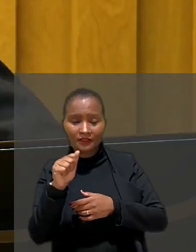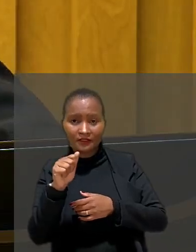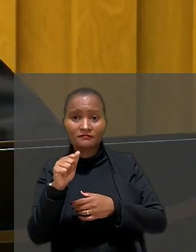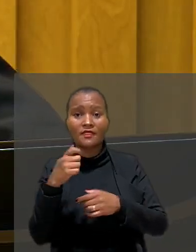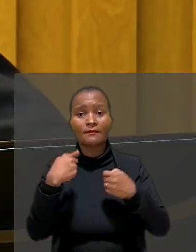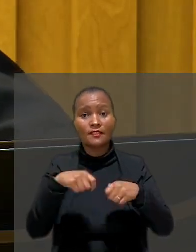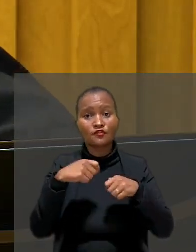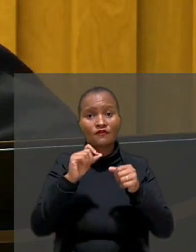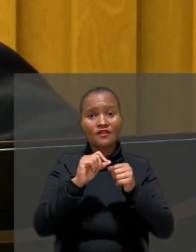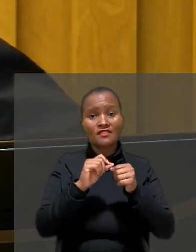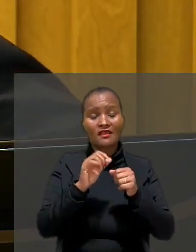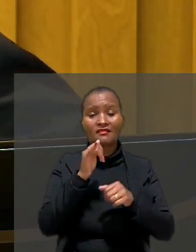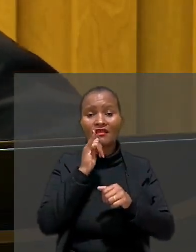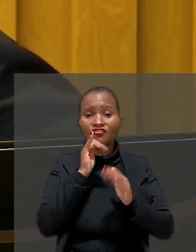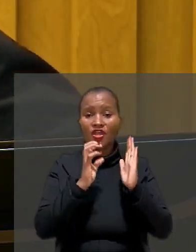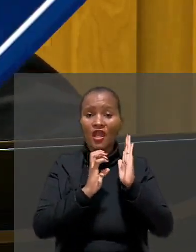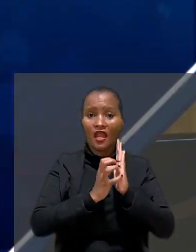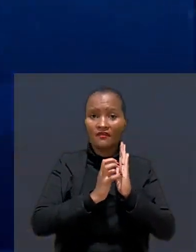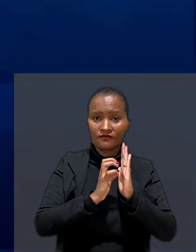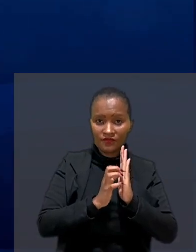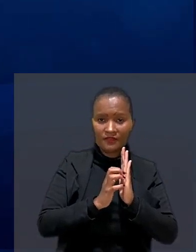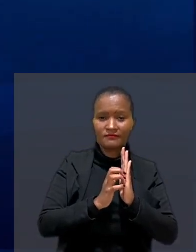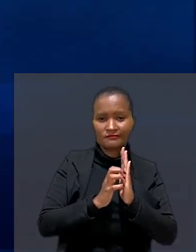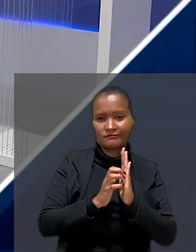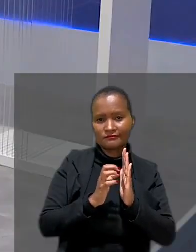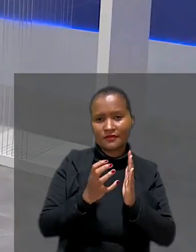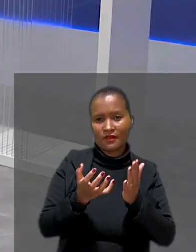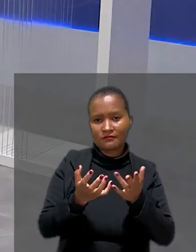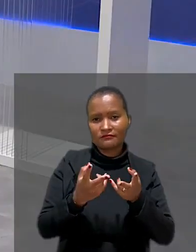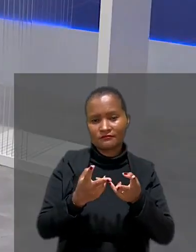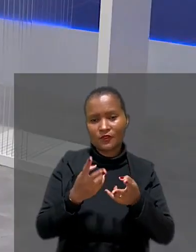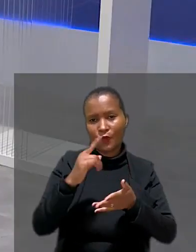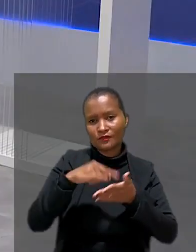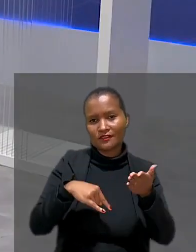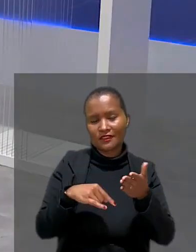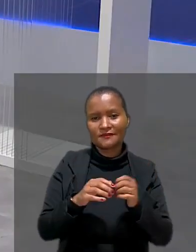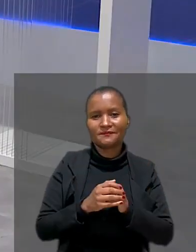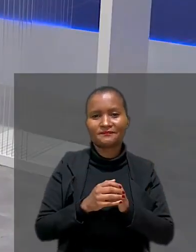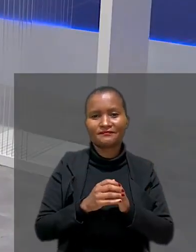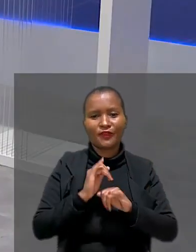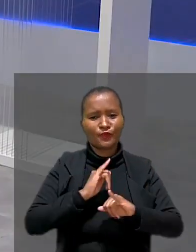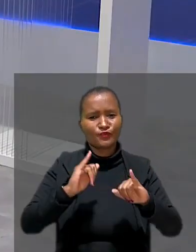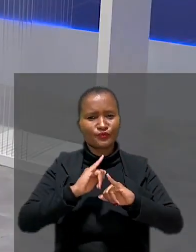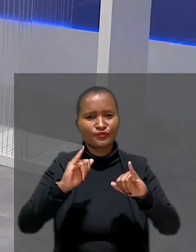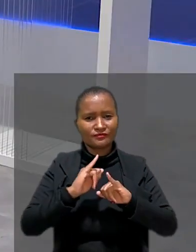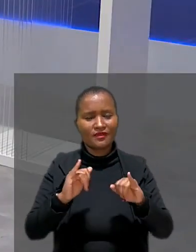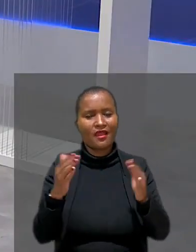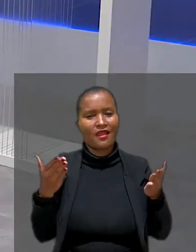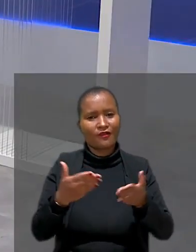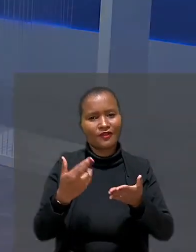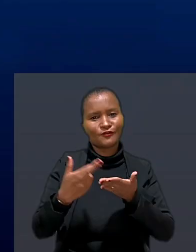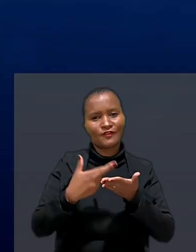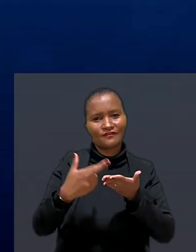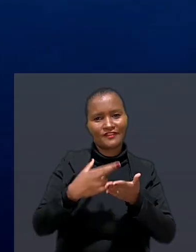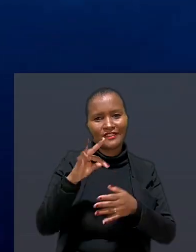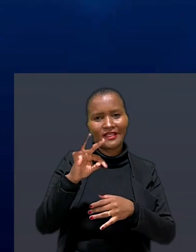...HIV para ser admitida. Essas e outras notícias agora no Revista Terra.